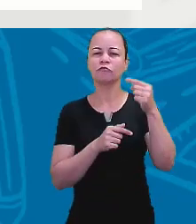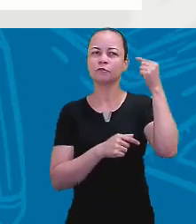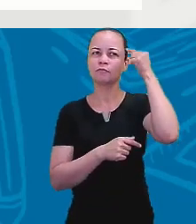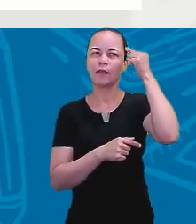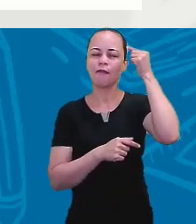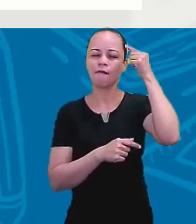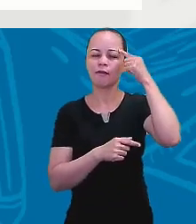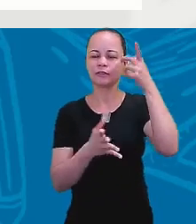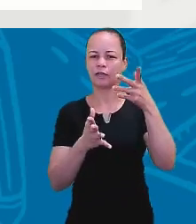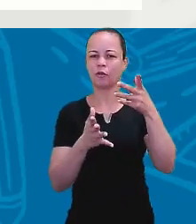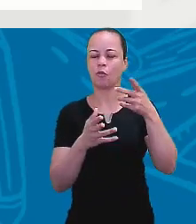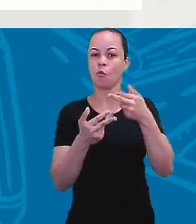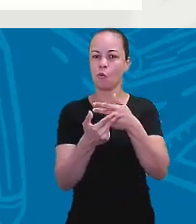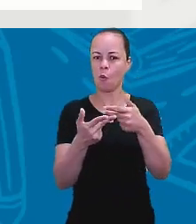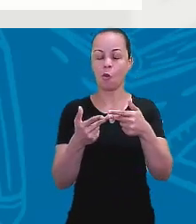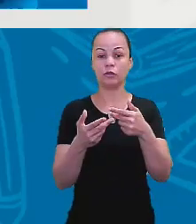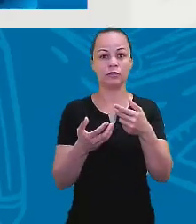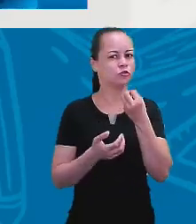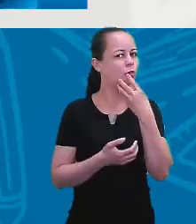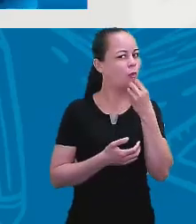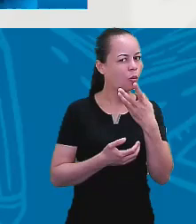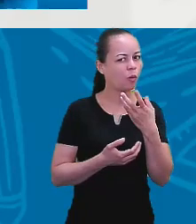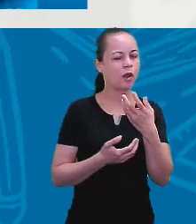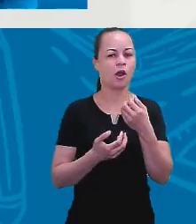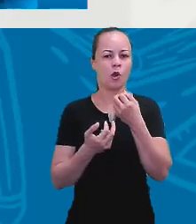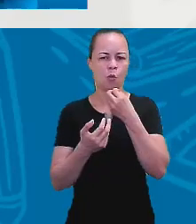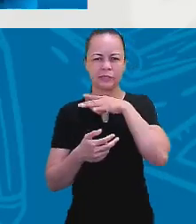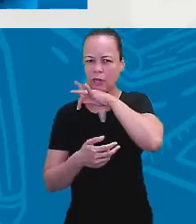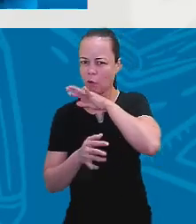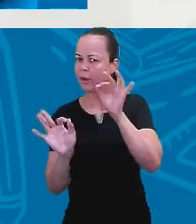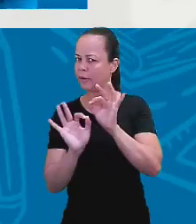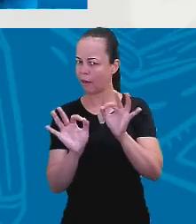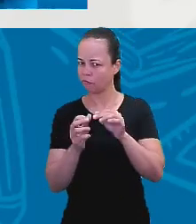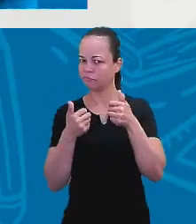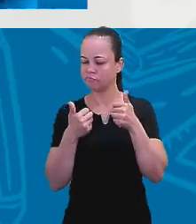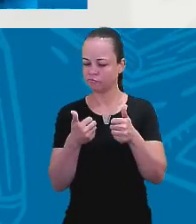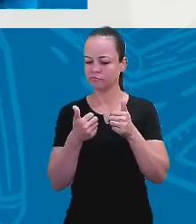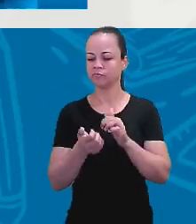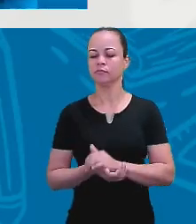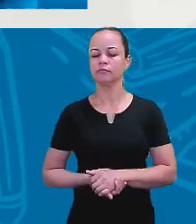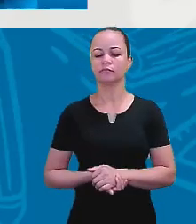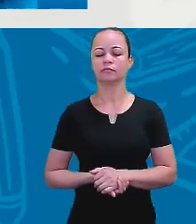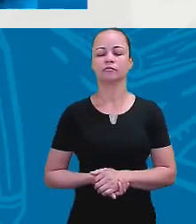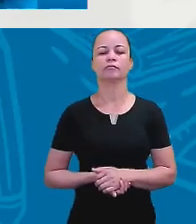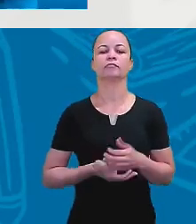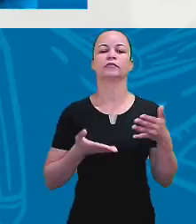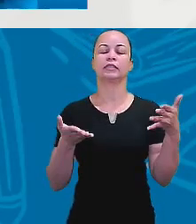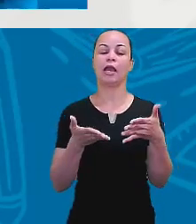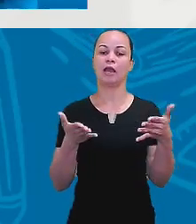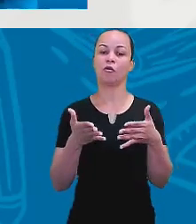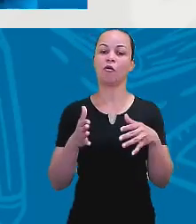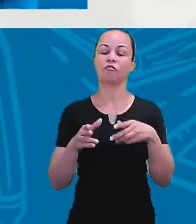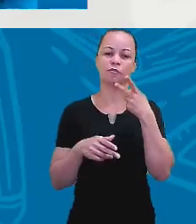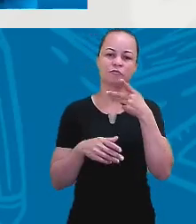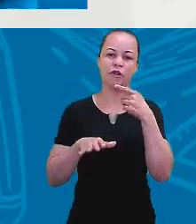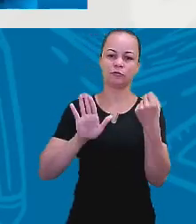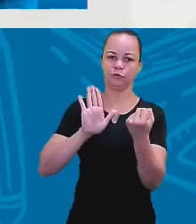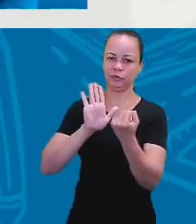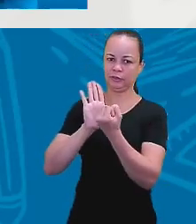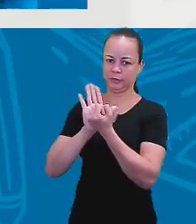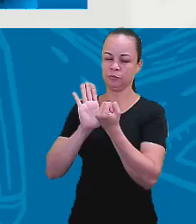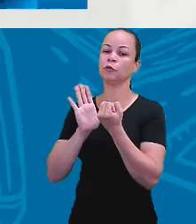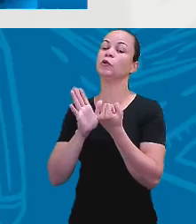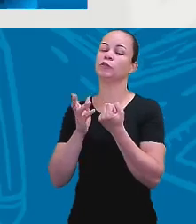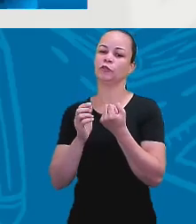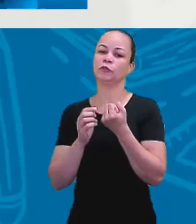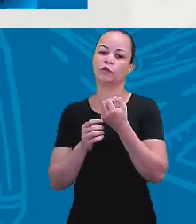coisa boa, tá? Não pode ser coisa que faça mal a ninguém, tá bom? E agora, nós vamos falar de um símbolo, um dos símbolos